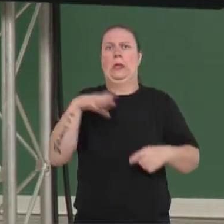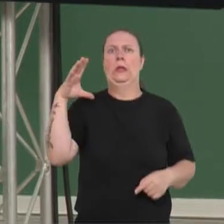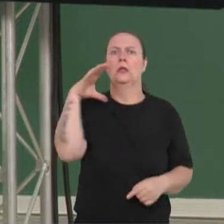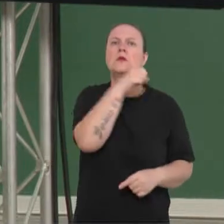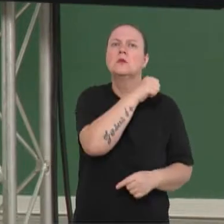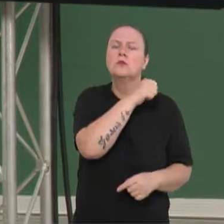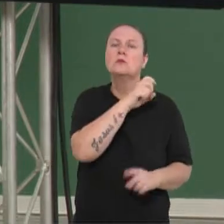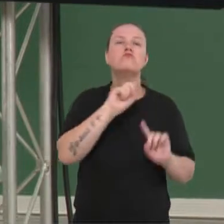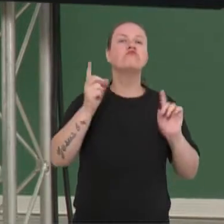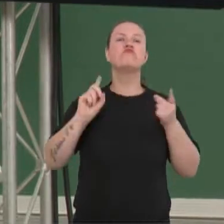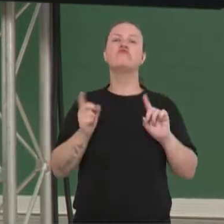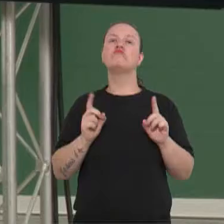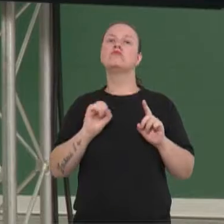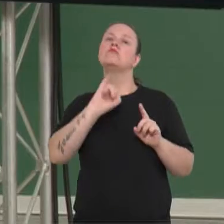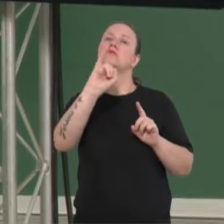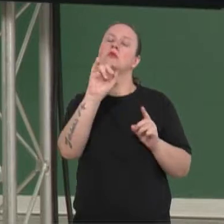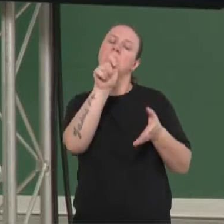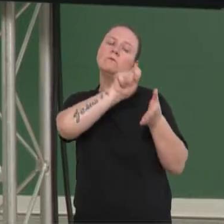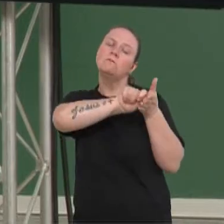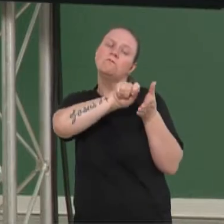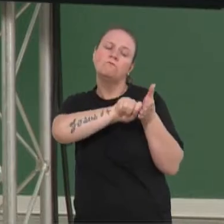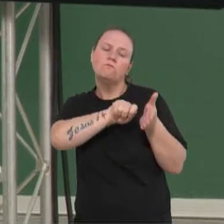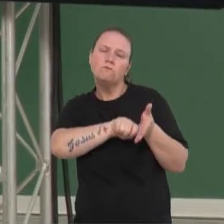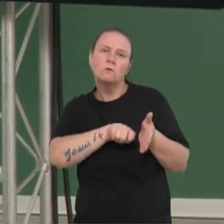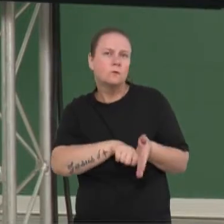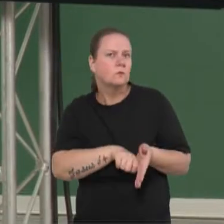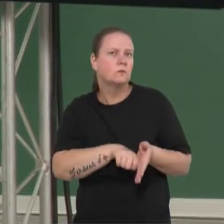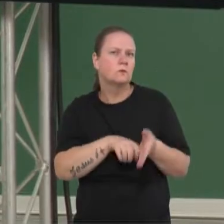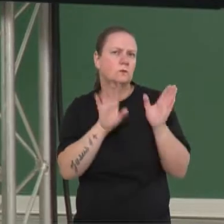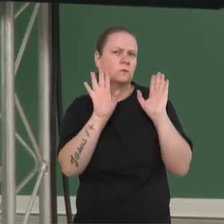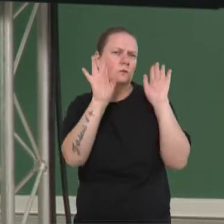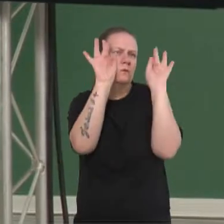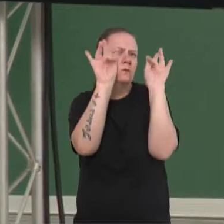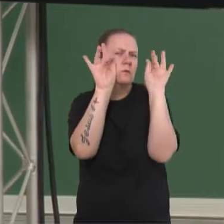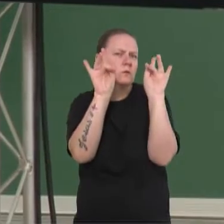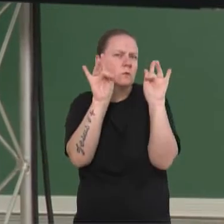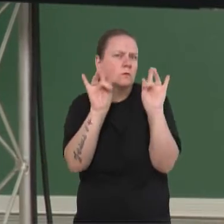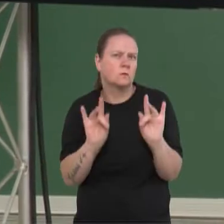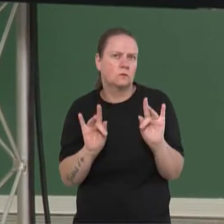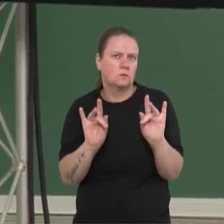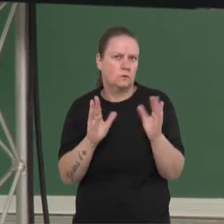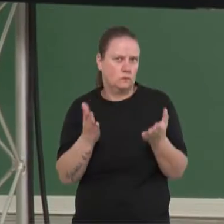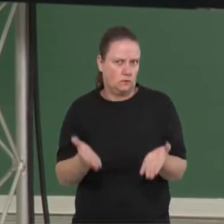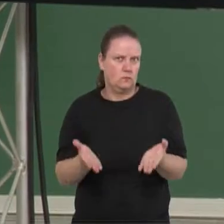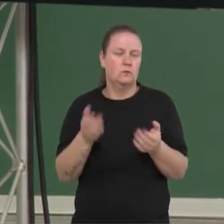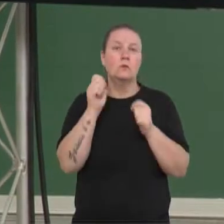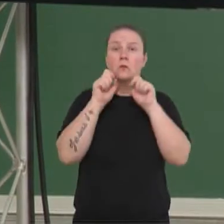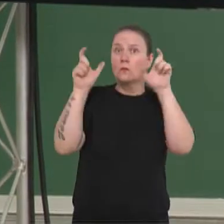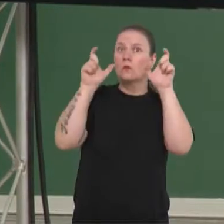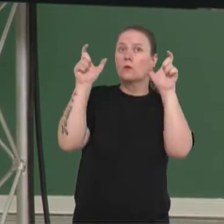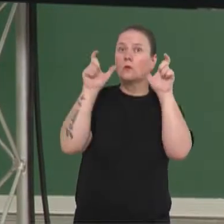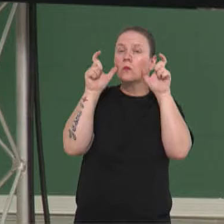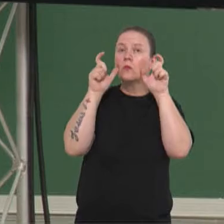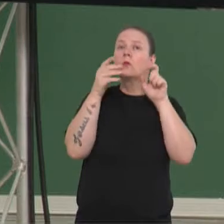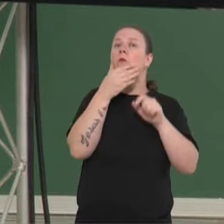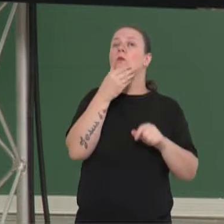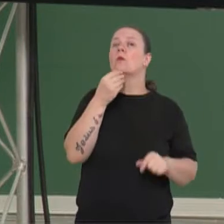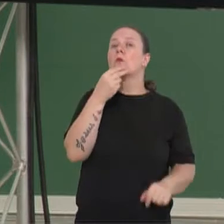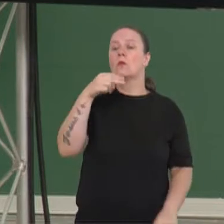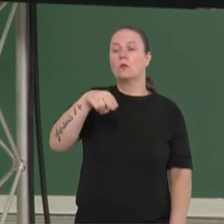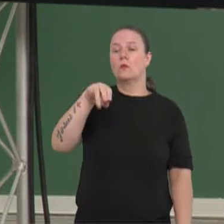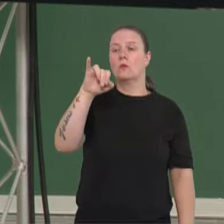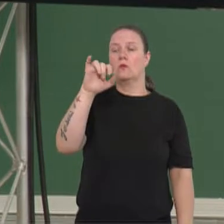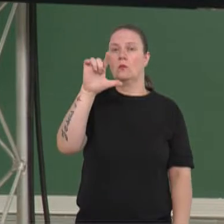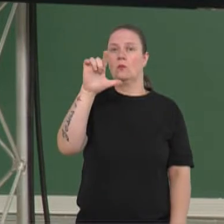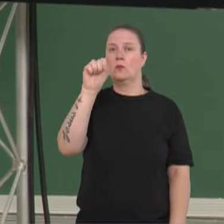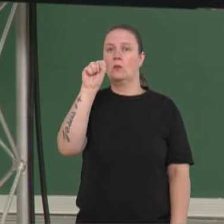detalhes se não tiver uma escrita específica, tá? Por isso, observem, quando aparece Nilson César,